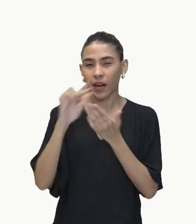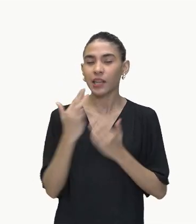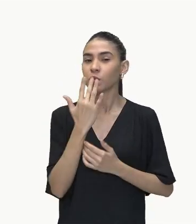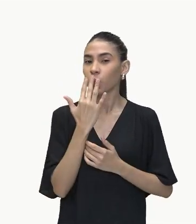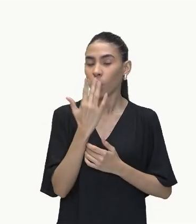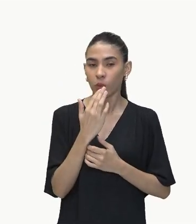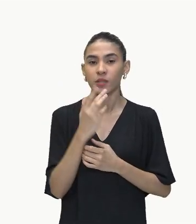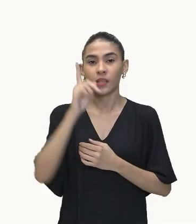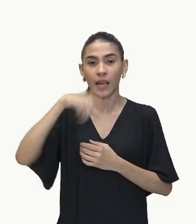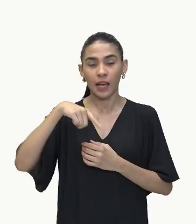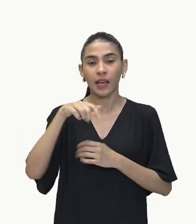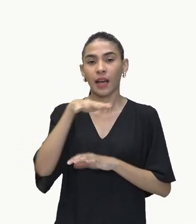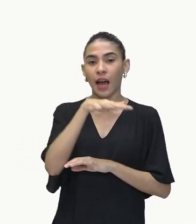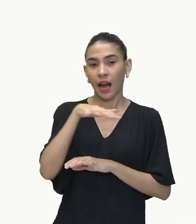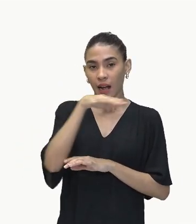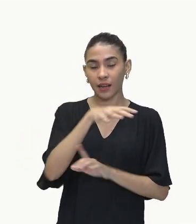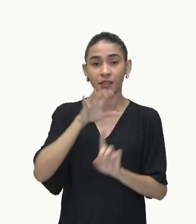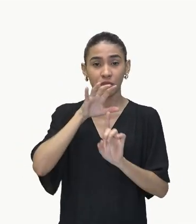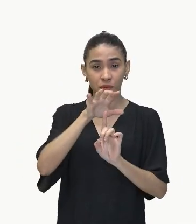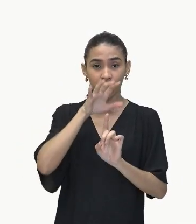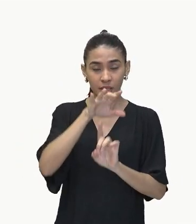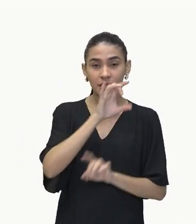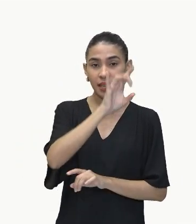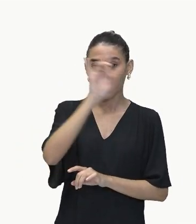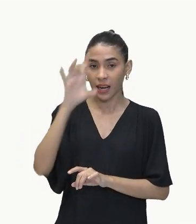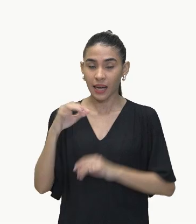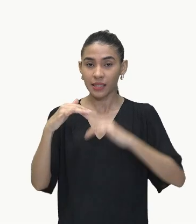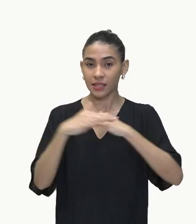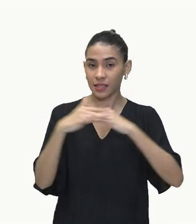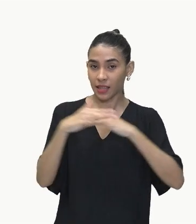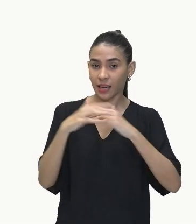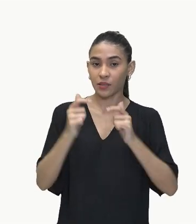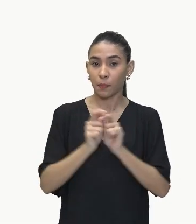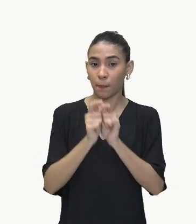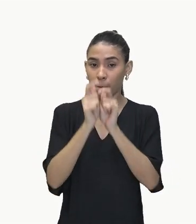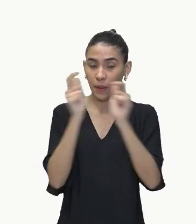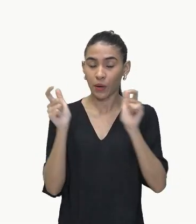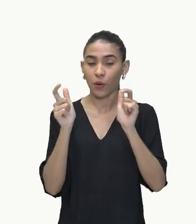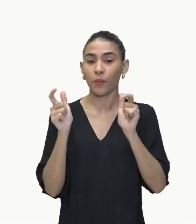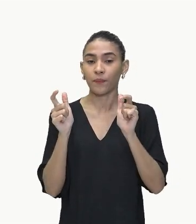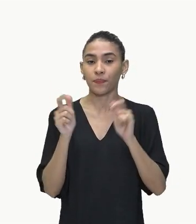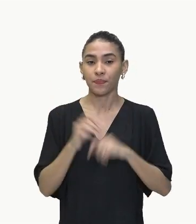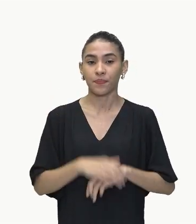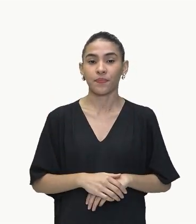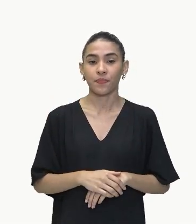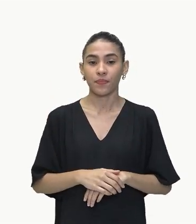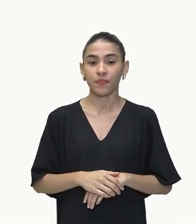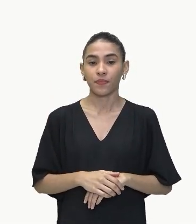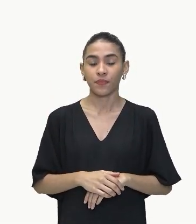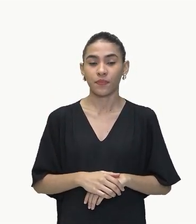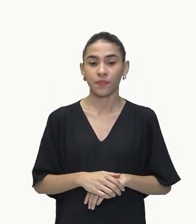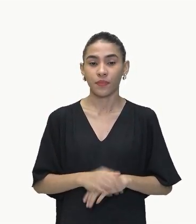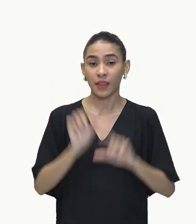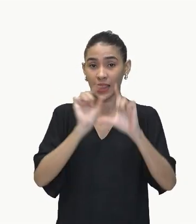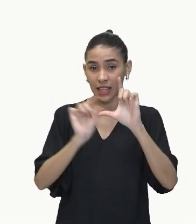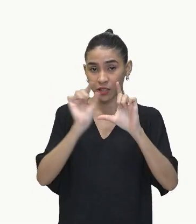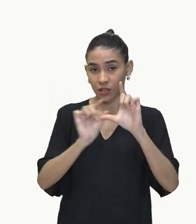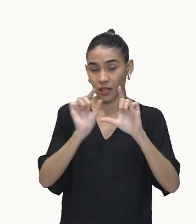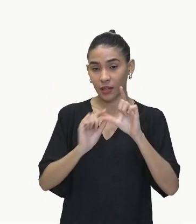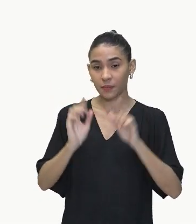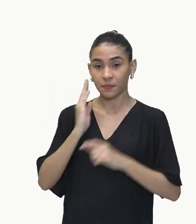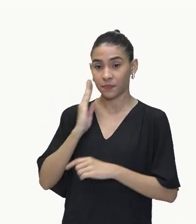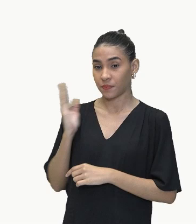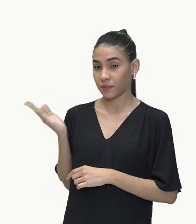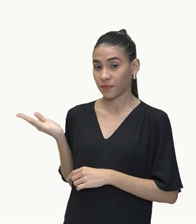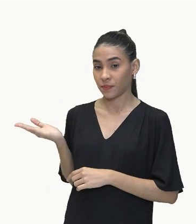as regiões de influência de cada uma das cidades que estão listadas aqui na legenda, tá bom? Então